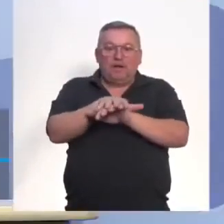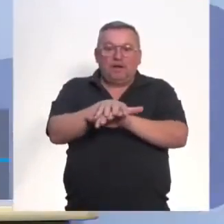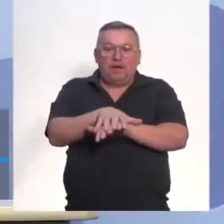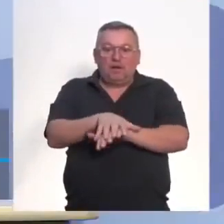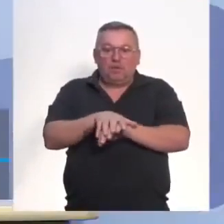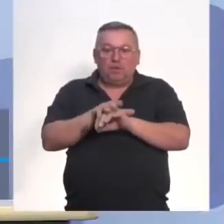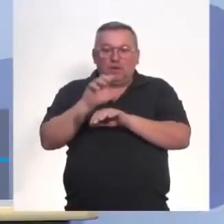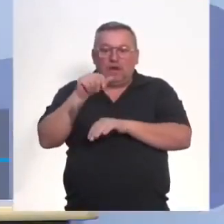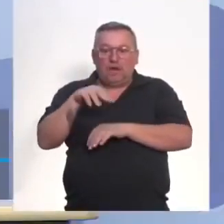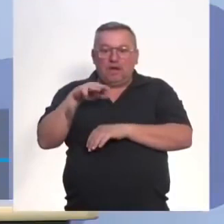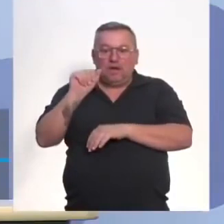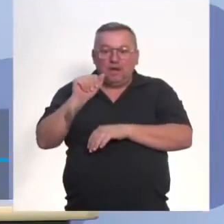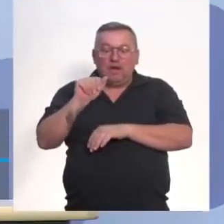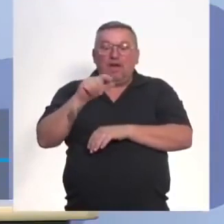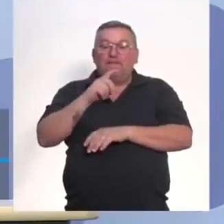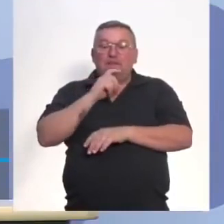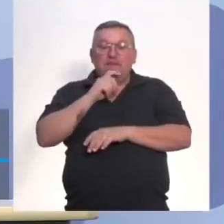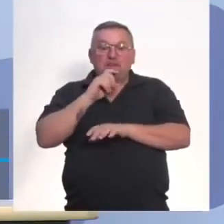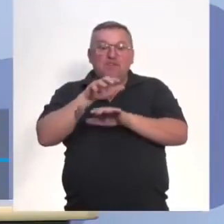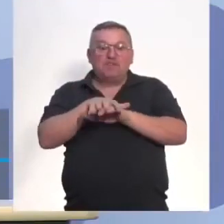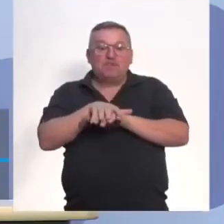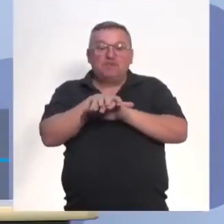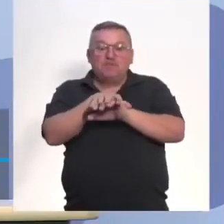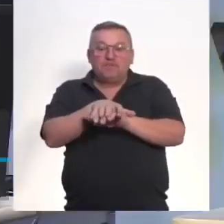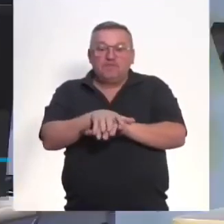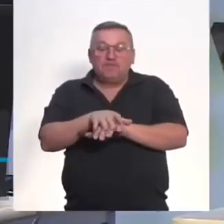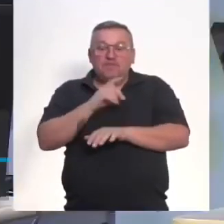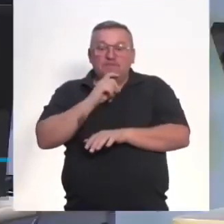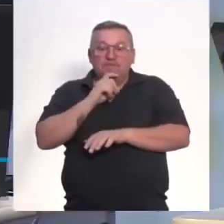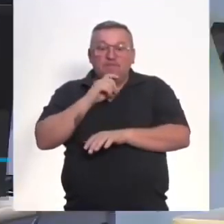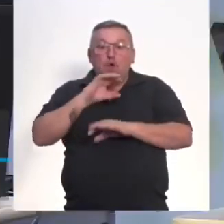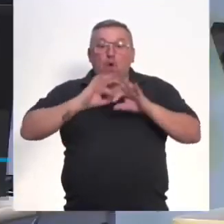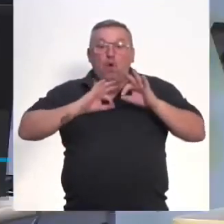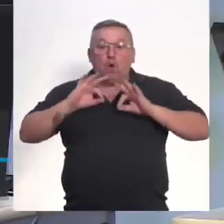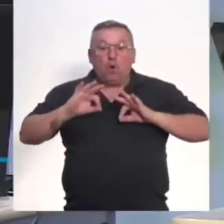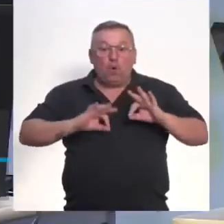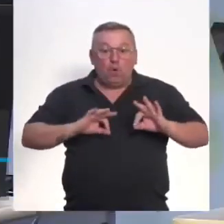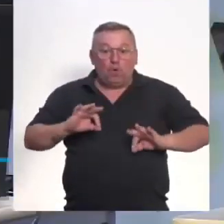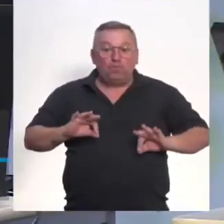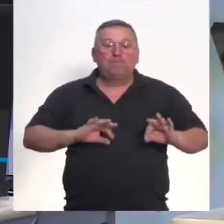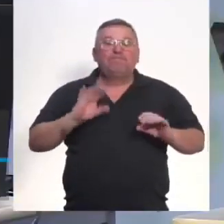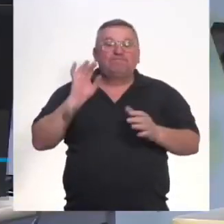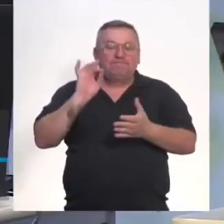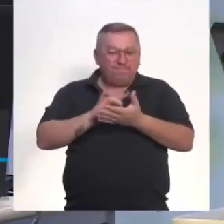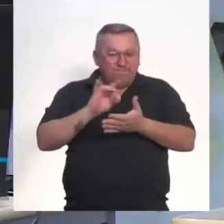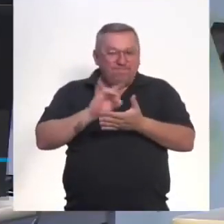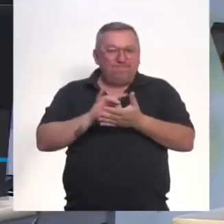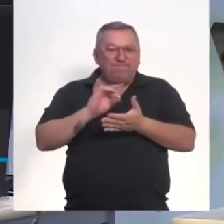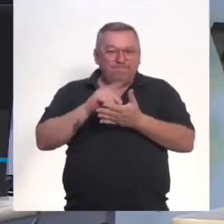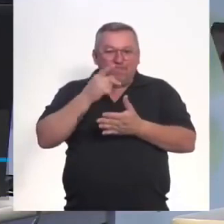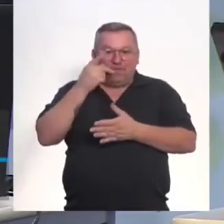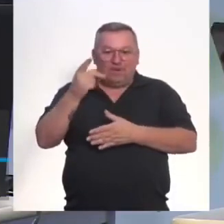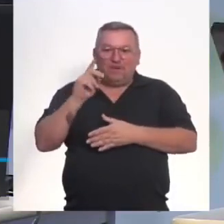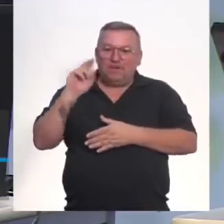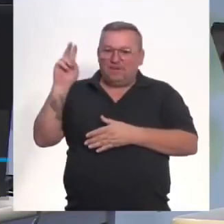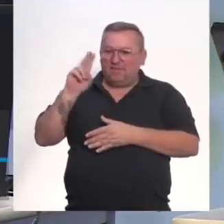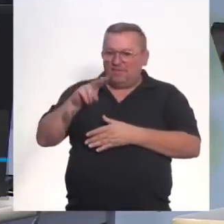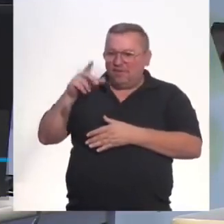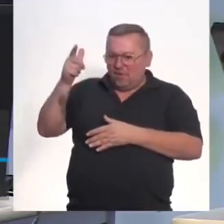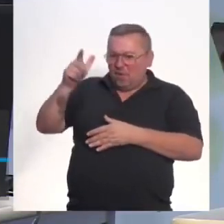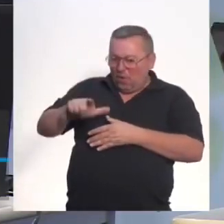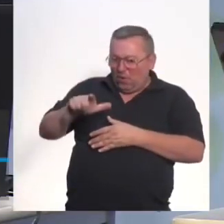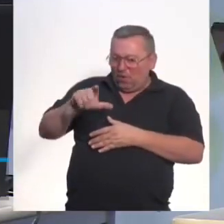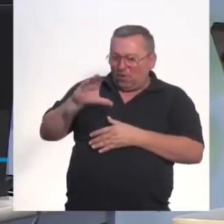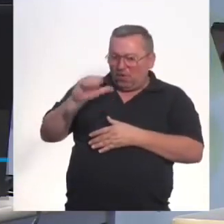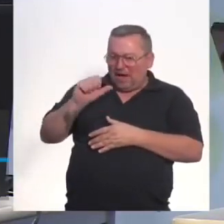anta, tartaruga verde, que estava ontem. Onça, Cauã, verdade, que eu até comentei do caso. E vocês viram que teve outro